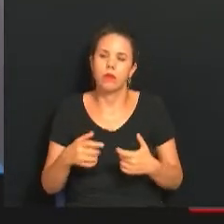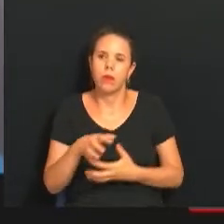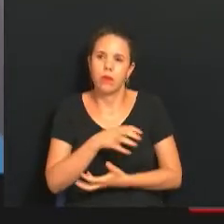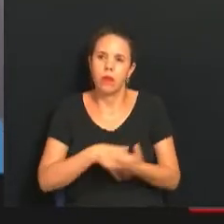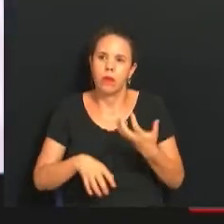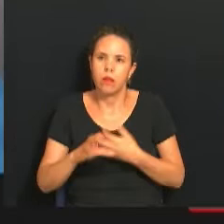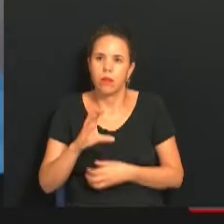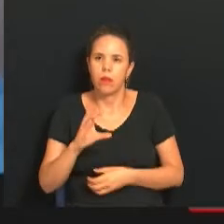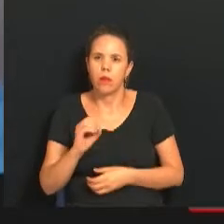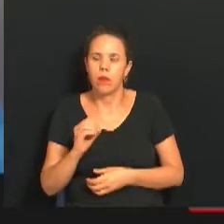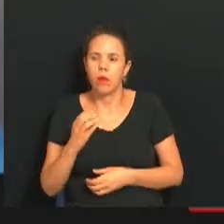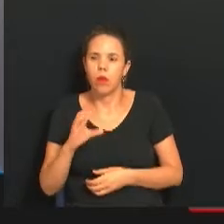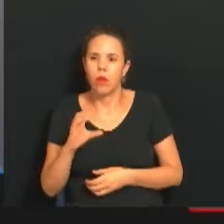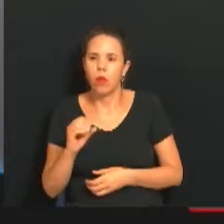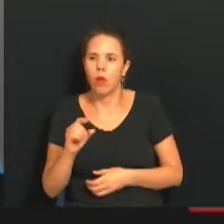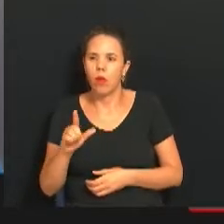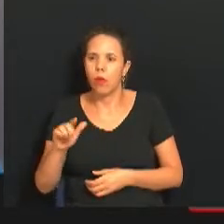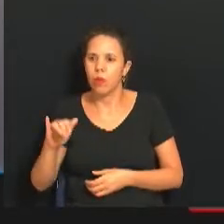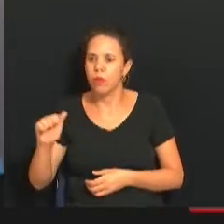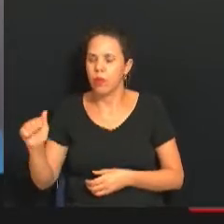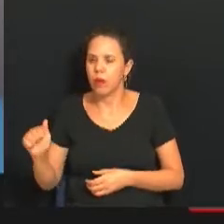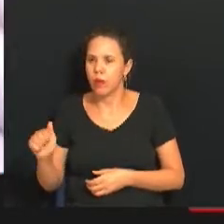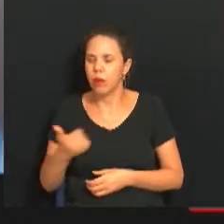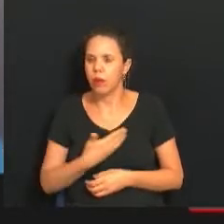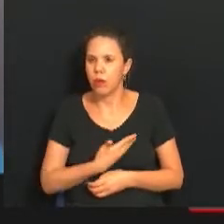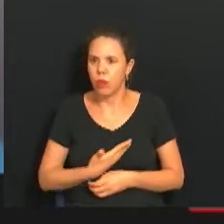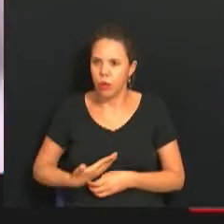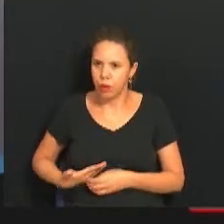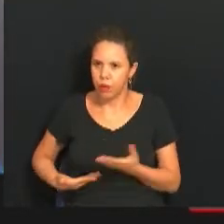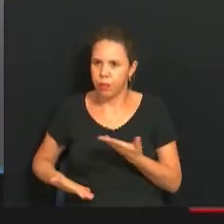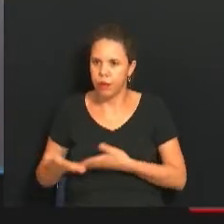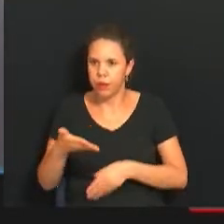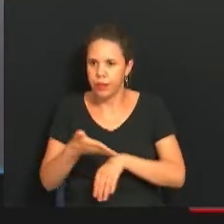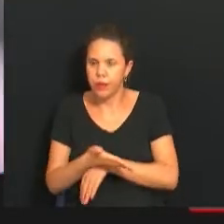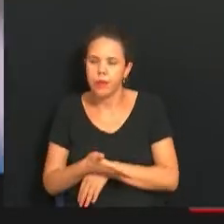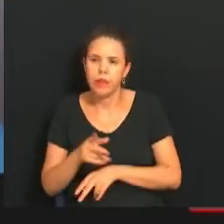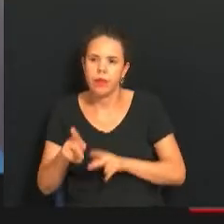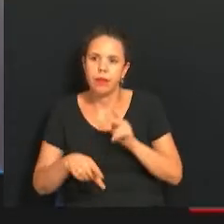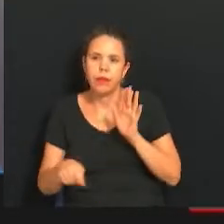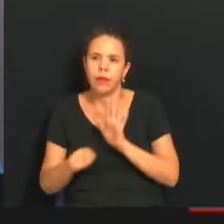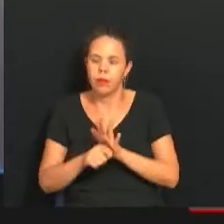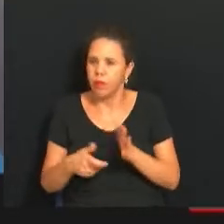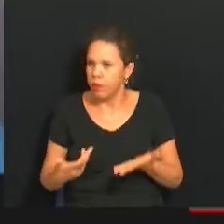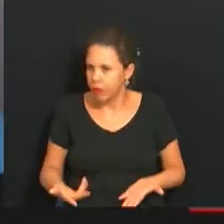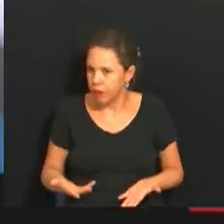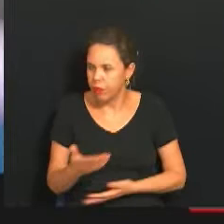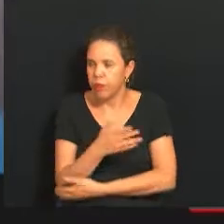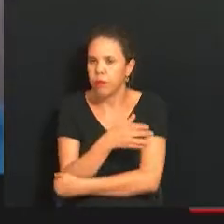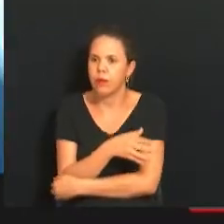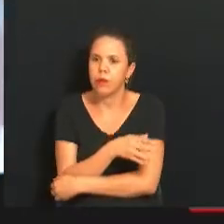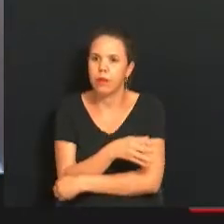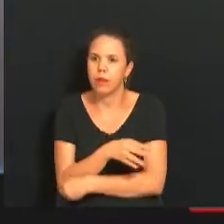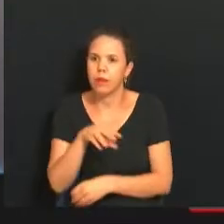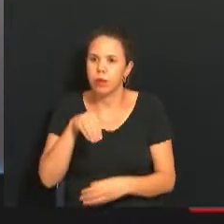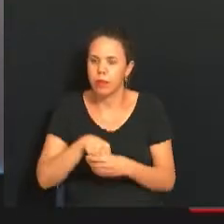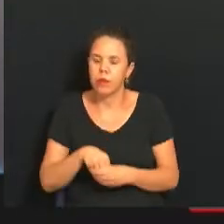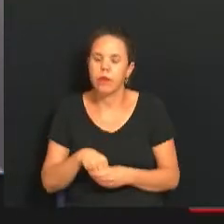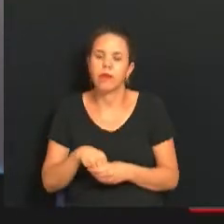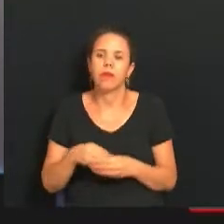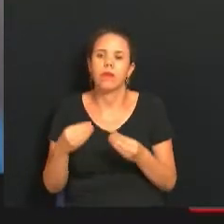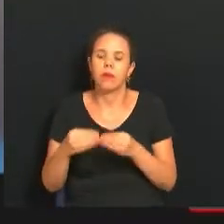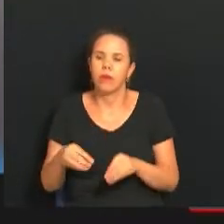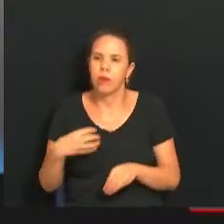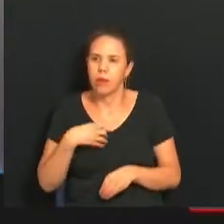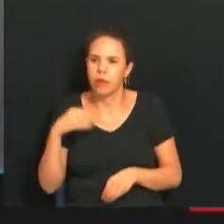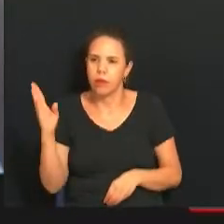Colômbia e o governo colombiano, o envolvimento dos narcotraficantes na Colômbia. Né? Nós sentimos os impactos aqui no